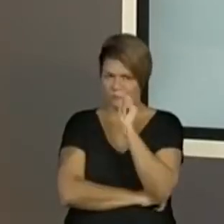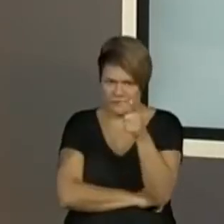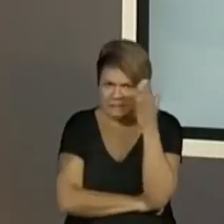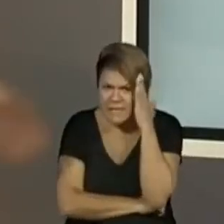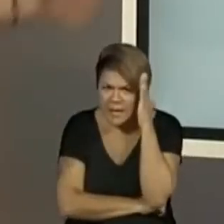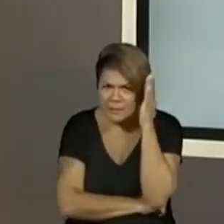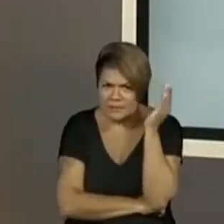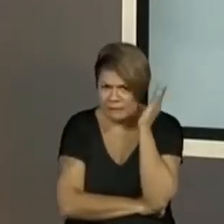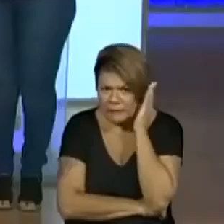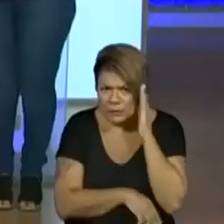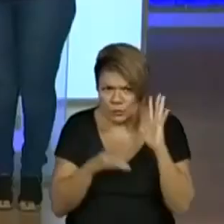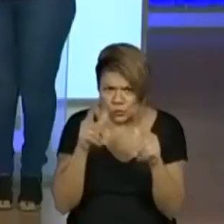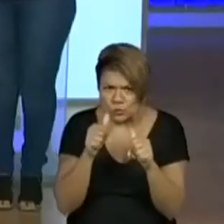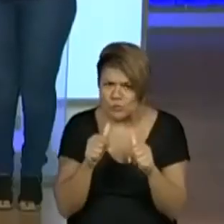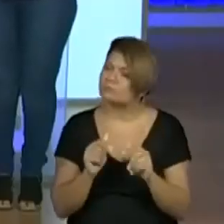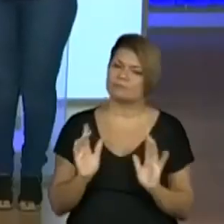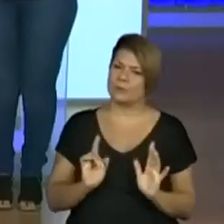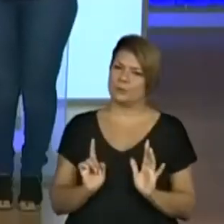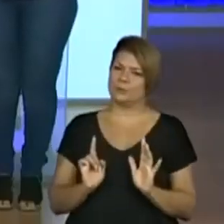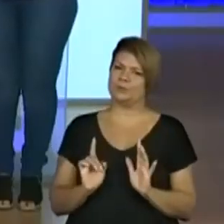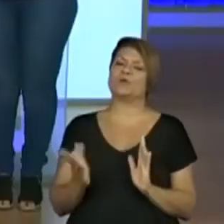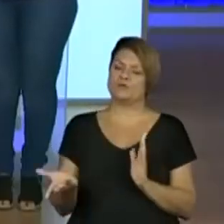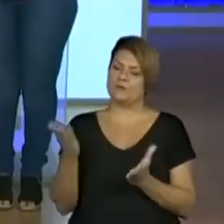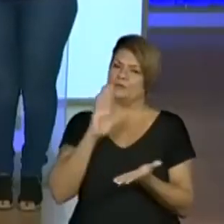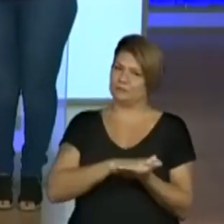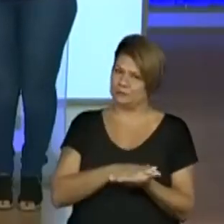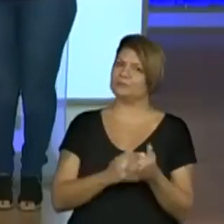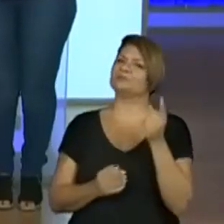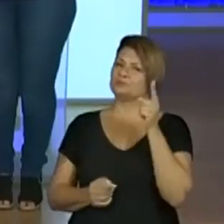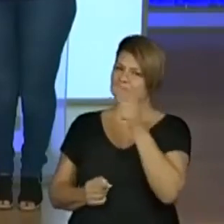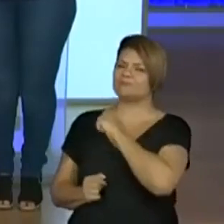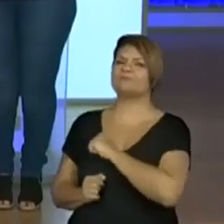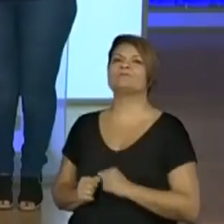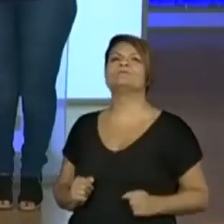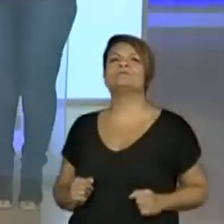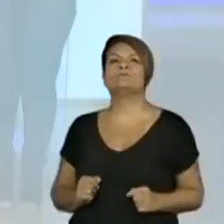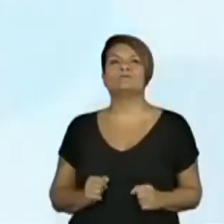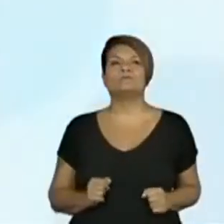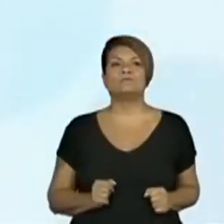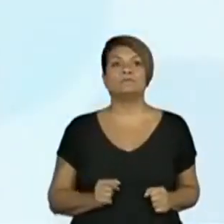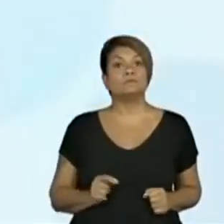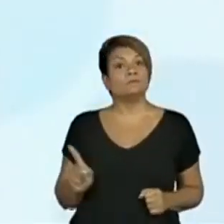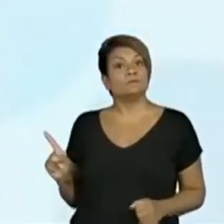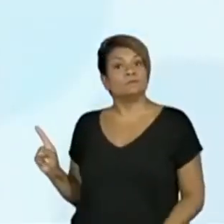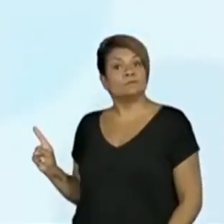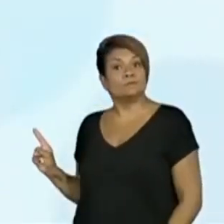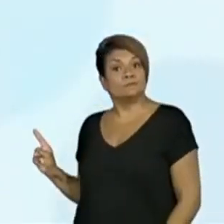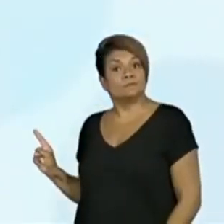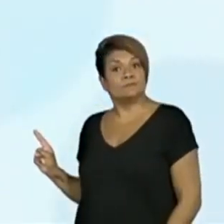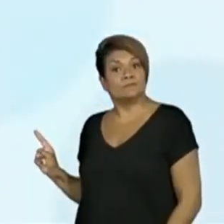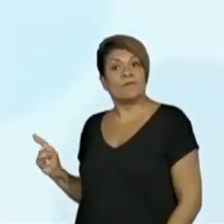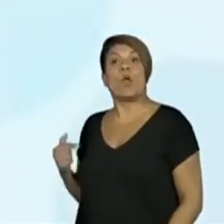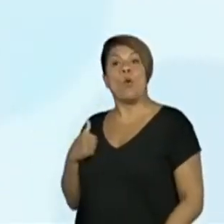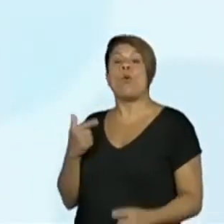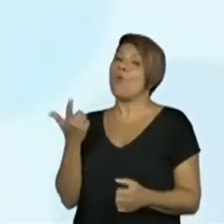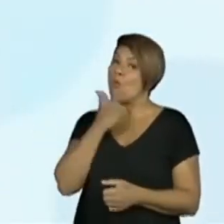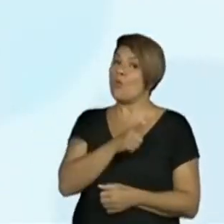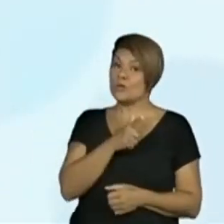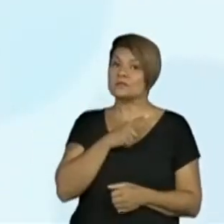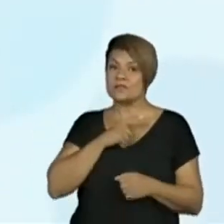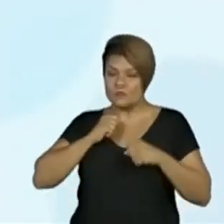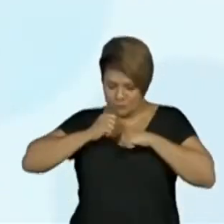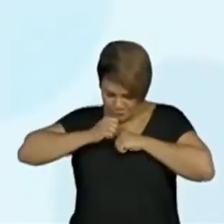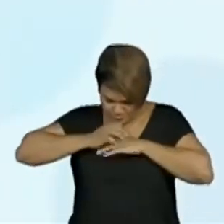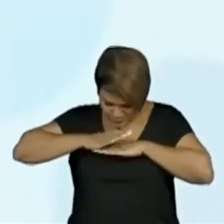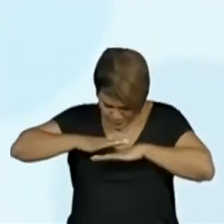ainda entender. Vamos continuar. Vamos virar a página e vamos para a próxima. Olha o que aparece. Eu consigo ver o